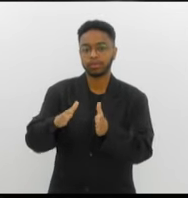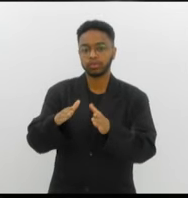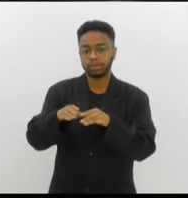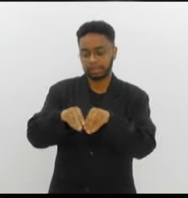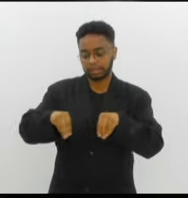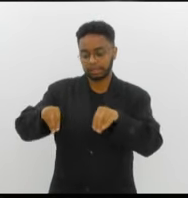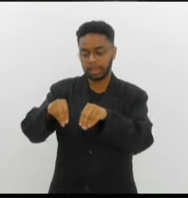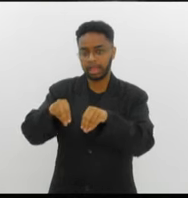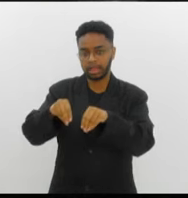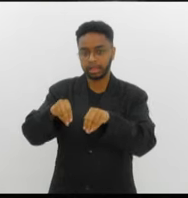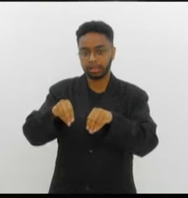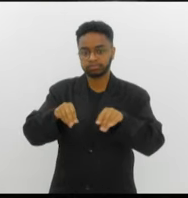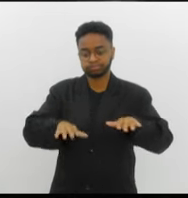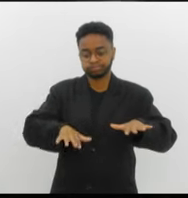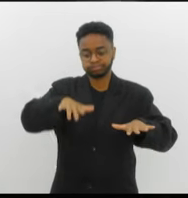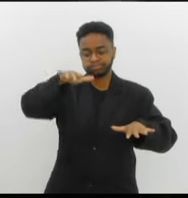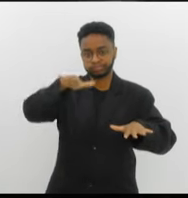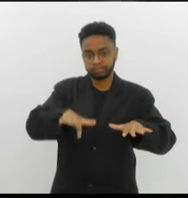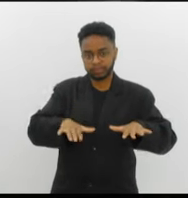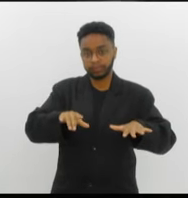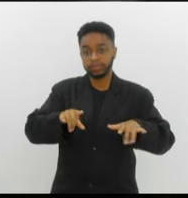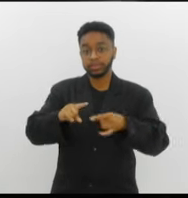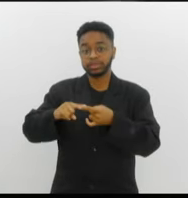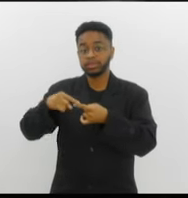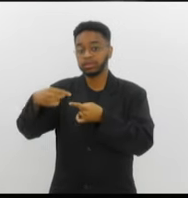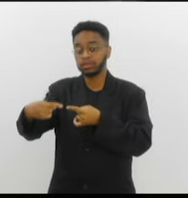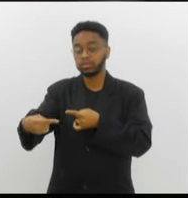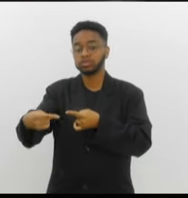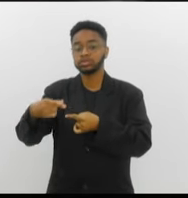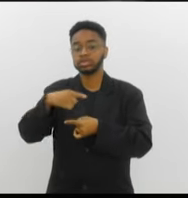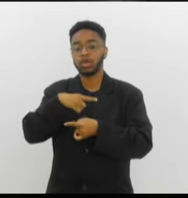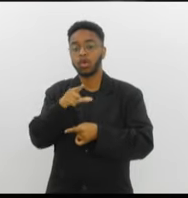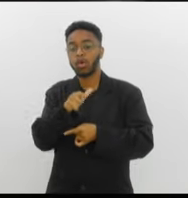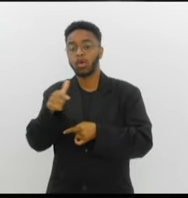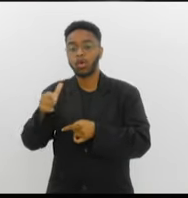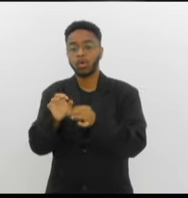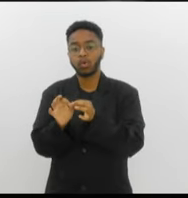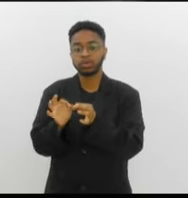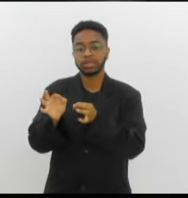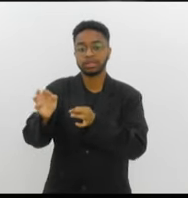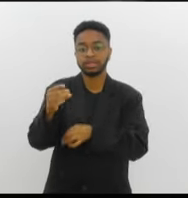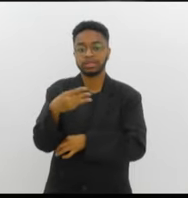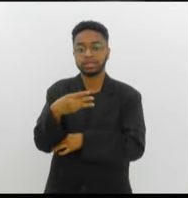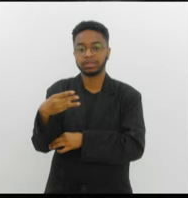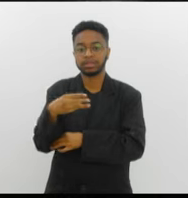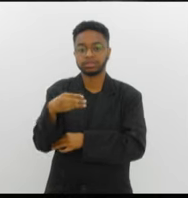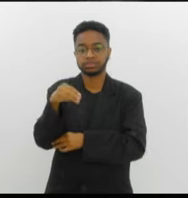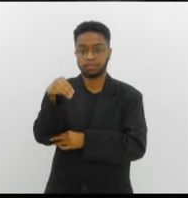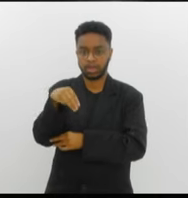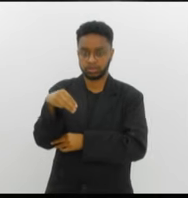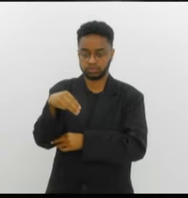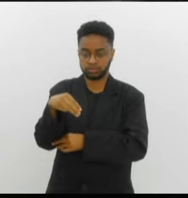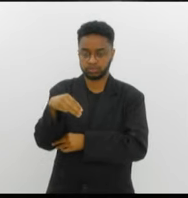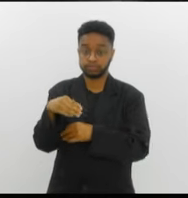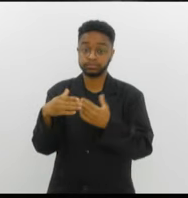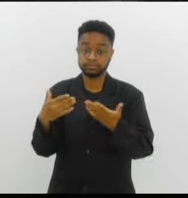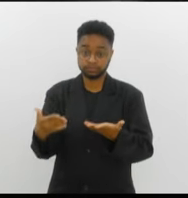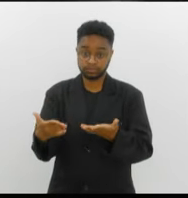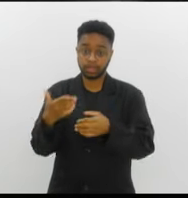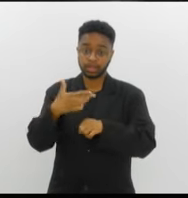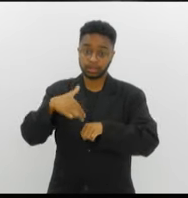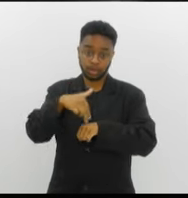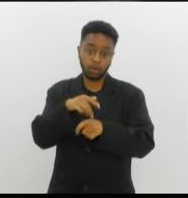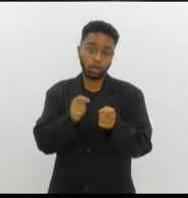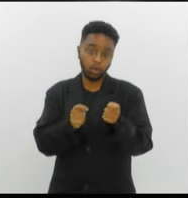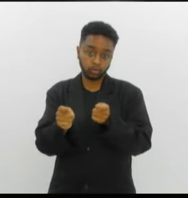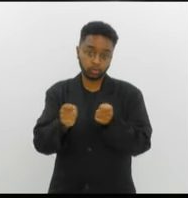e traça, paralela a ela, outra linha de 33 metros. E a União tem um controle